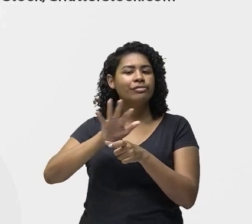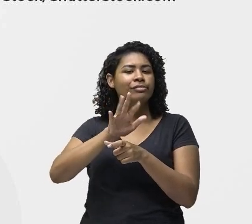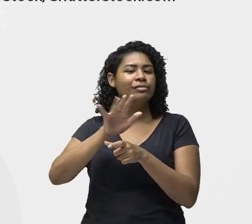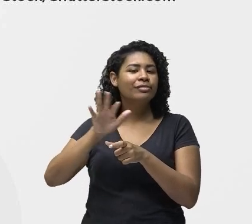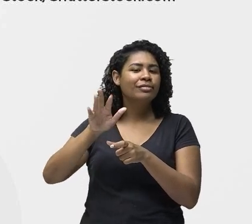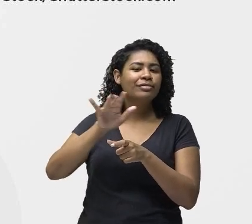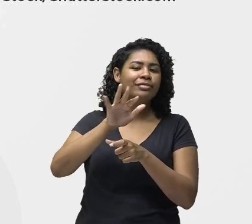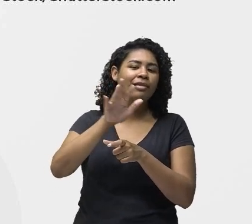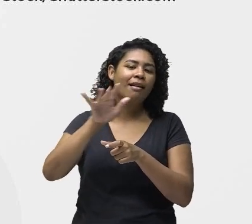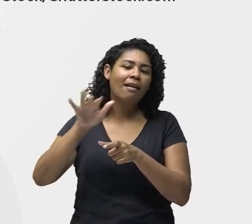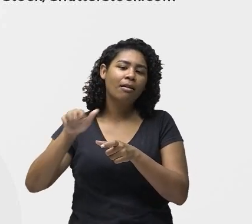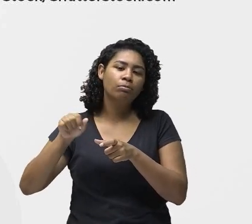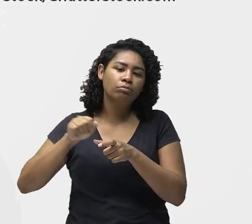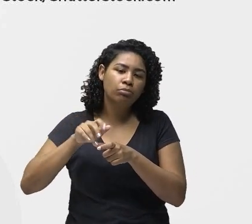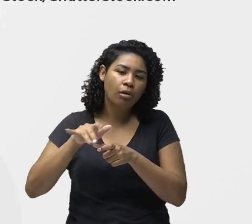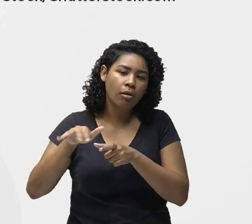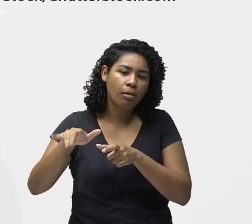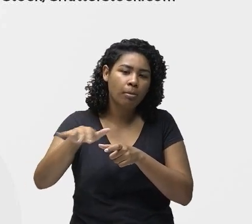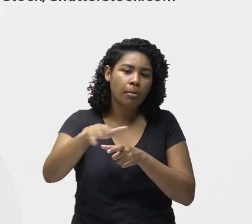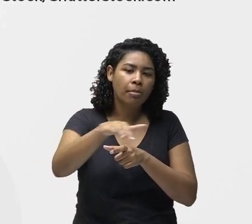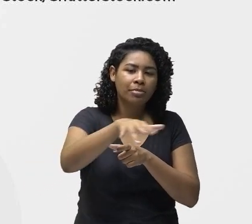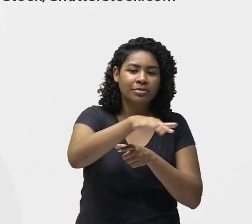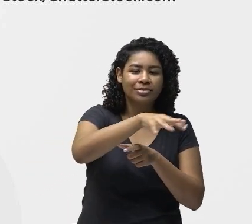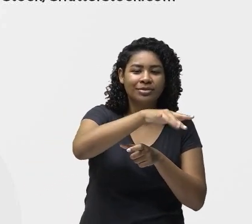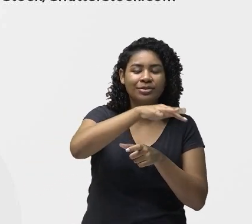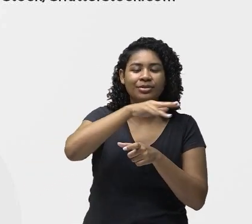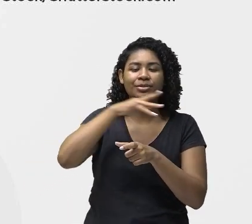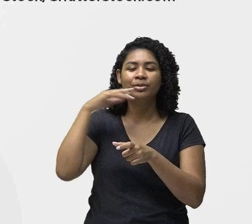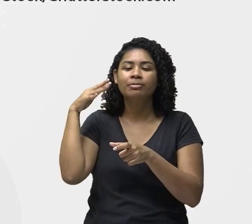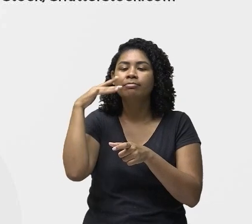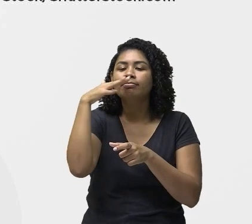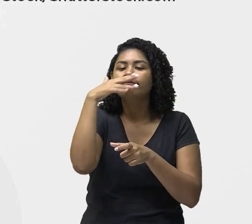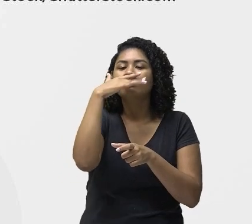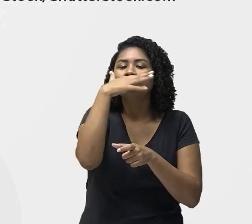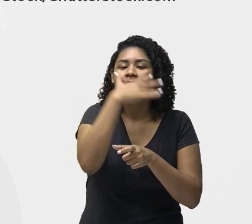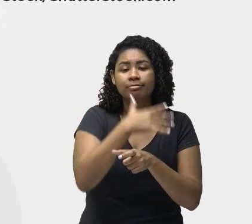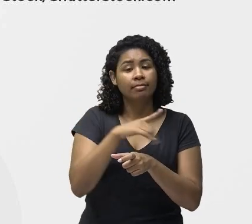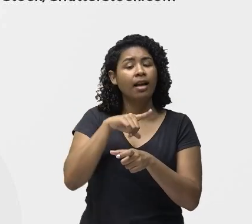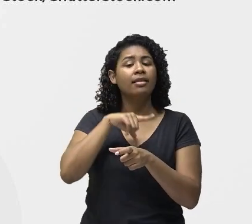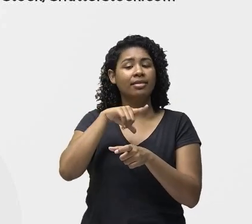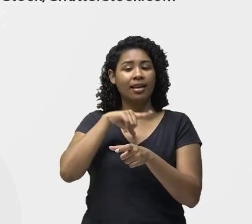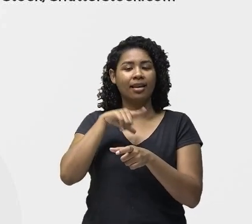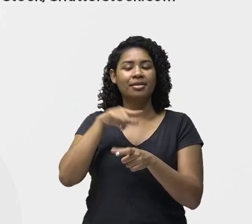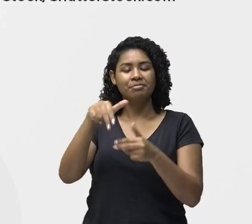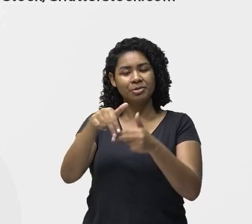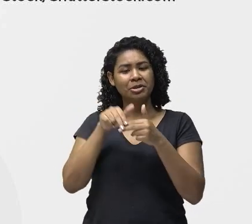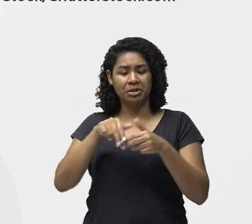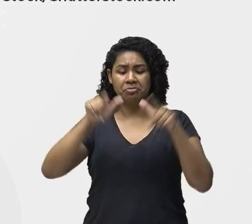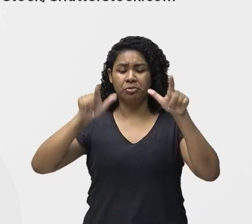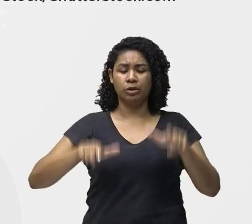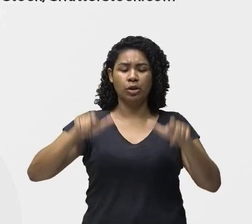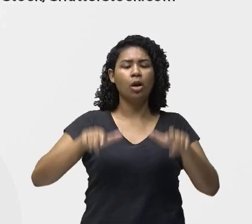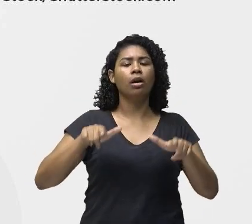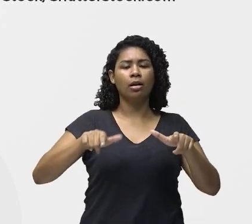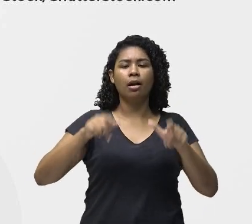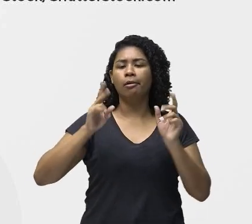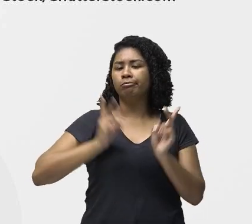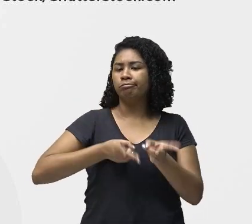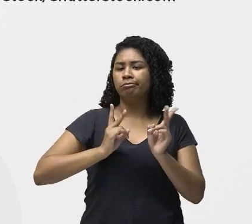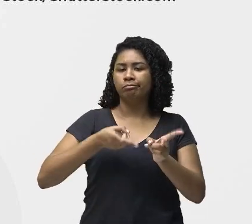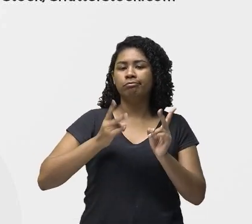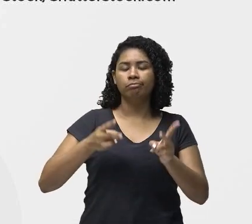se alocar no ambiente, né? Vai ter trocas gasosas e ele vai ocupar esse espaço